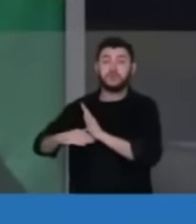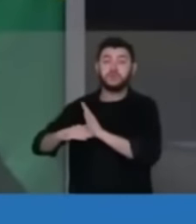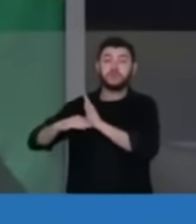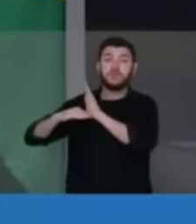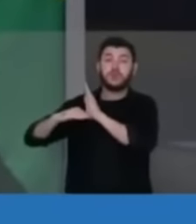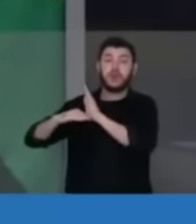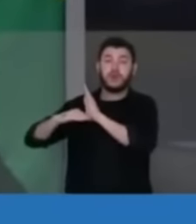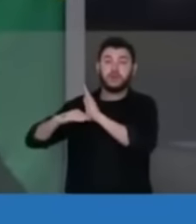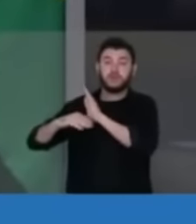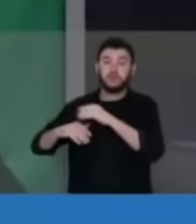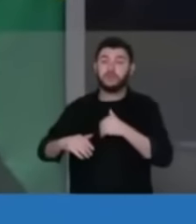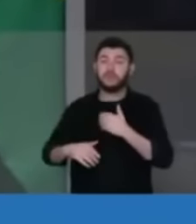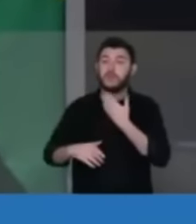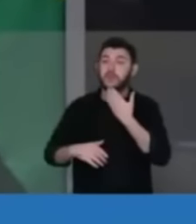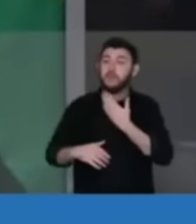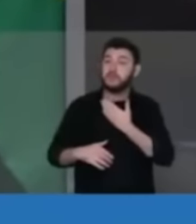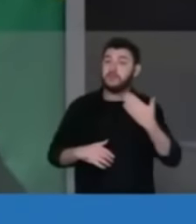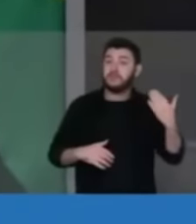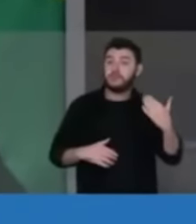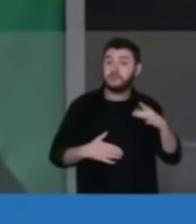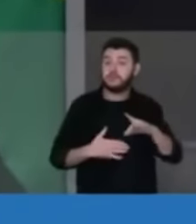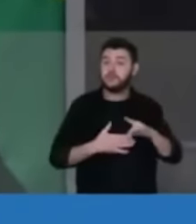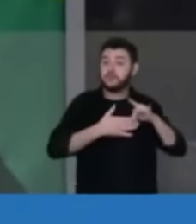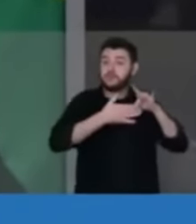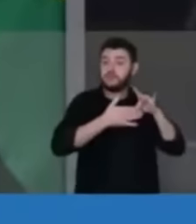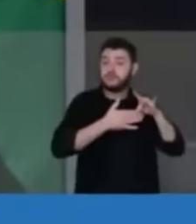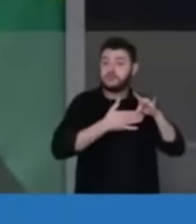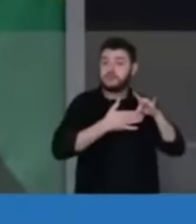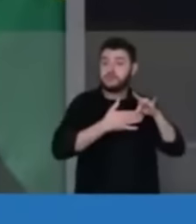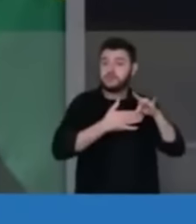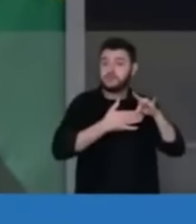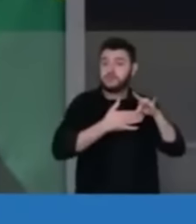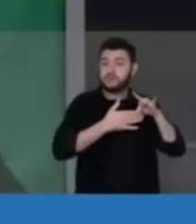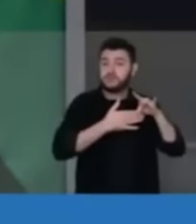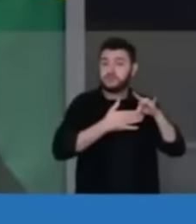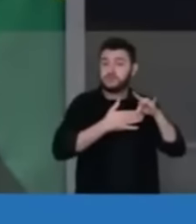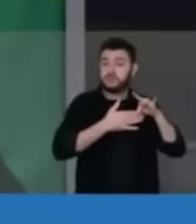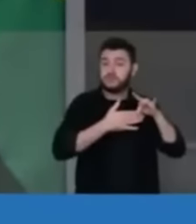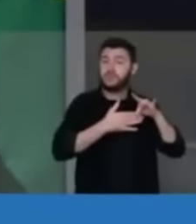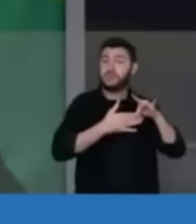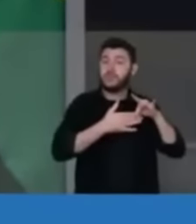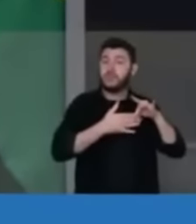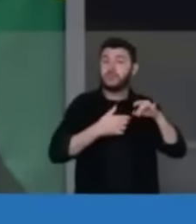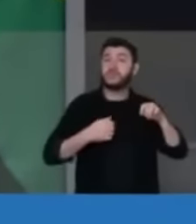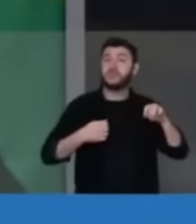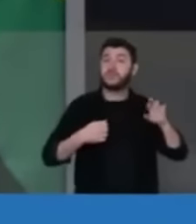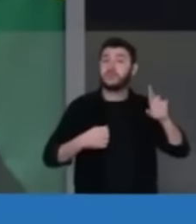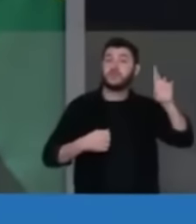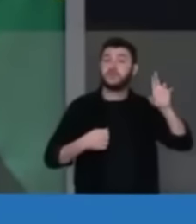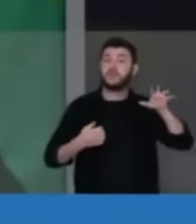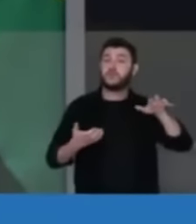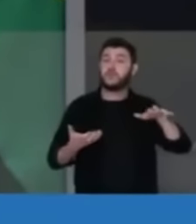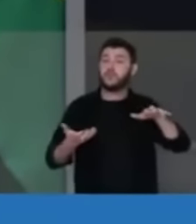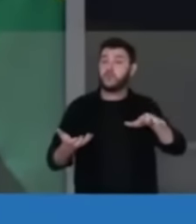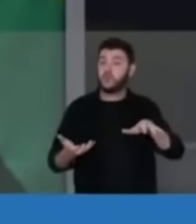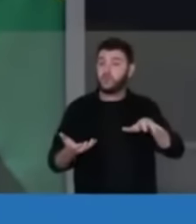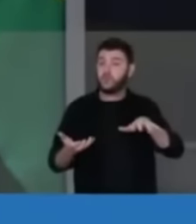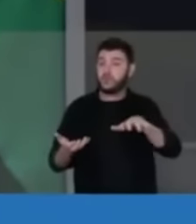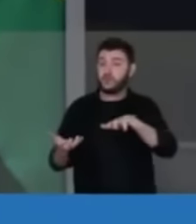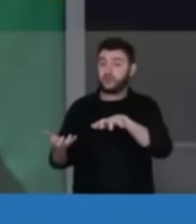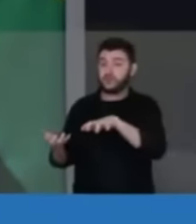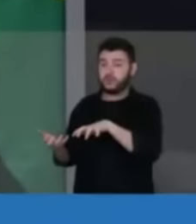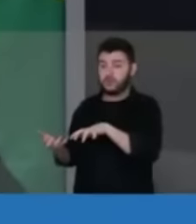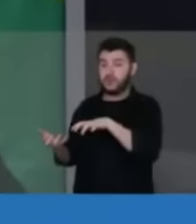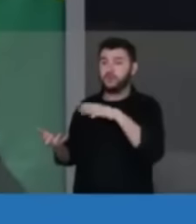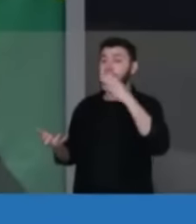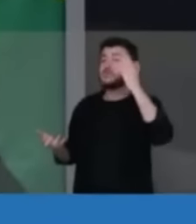congresso nacional tendo em vista que há um consenso